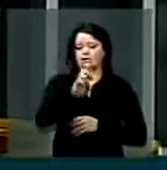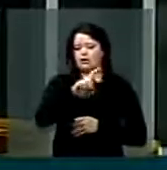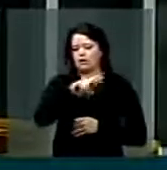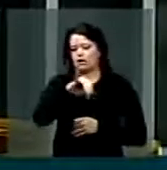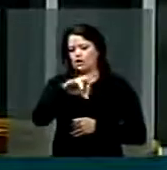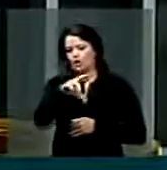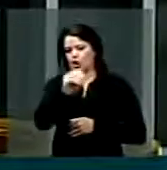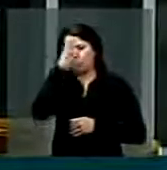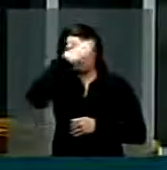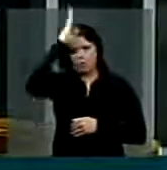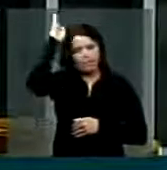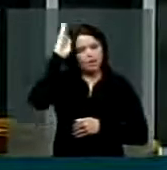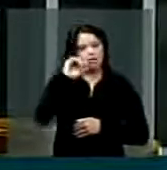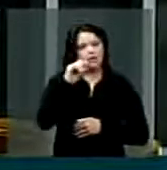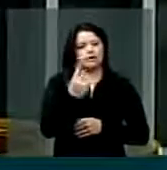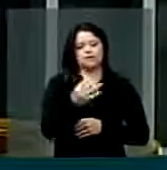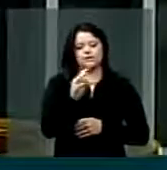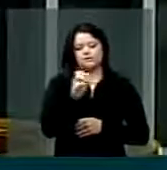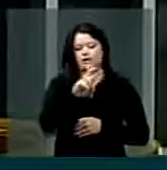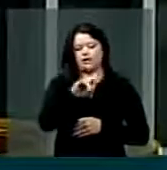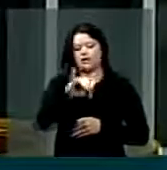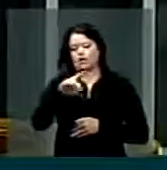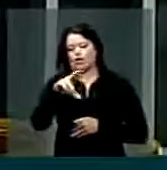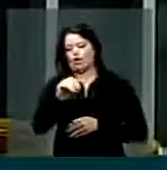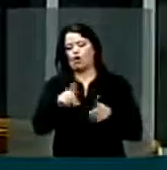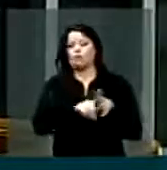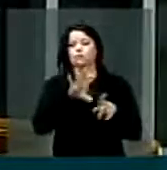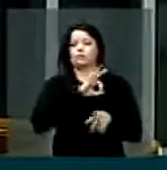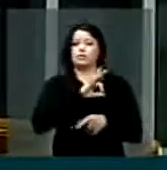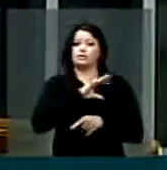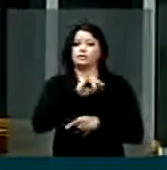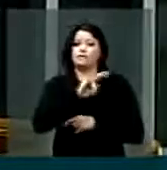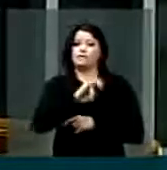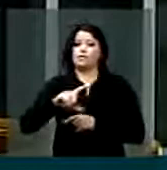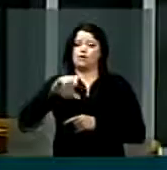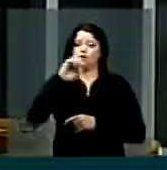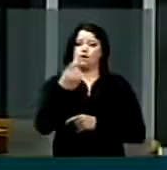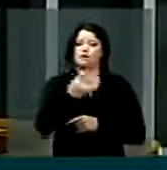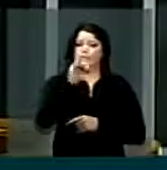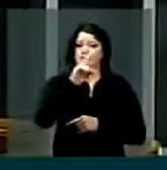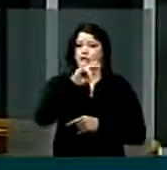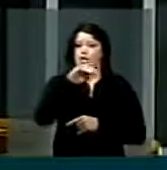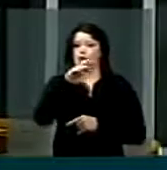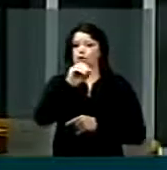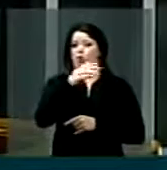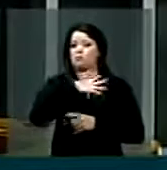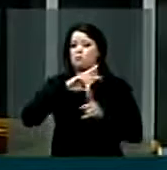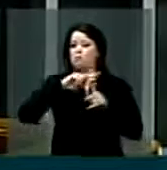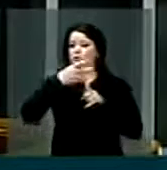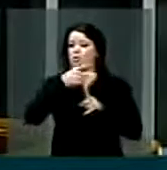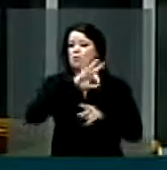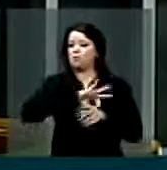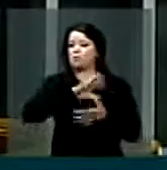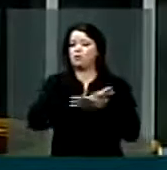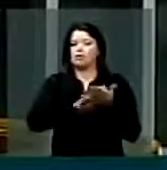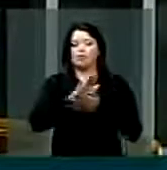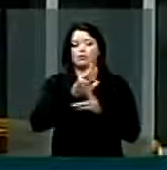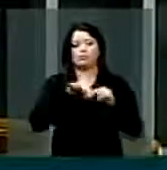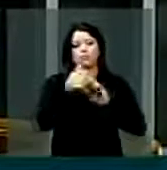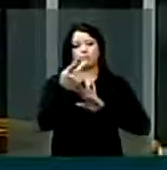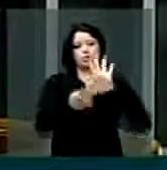bombeiros militares dos ex-territórios e policiais civis dos ex-territórios tinham ficado sem reajuste. E agora o